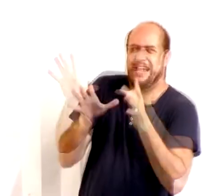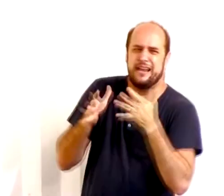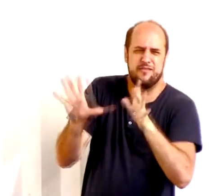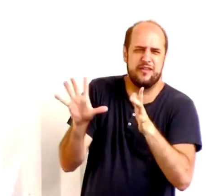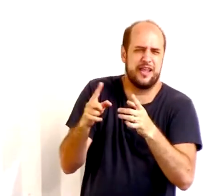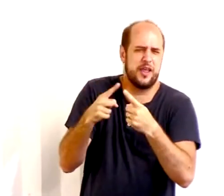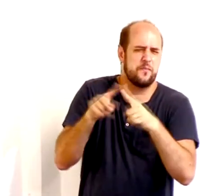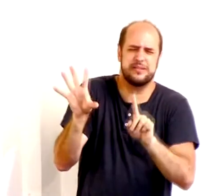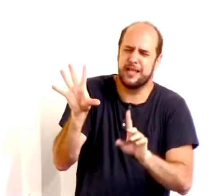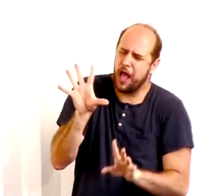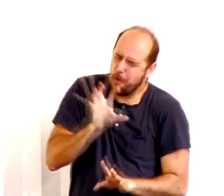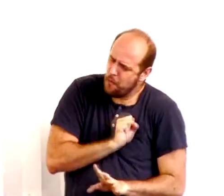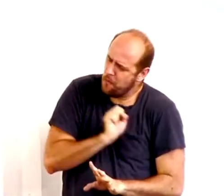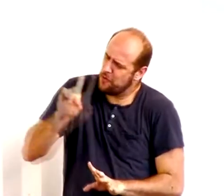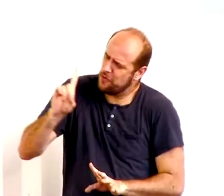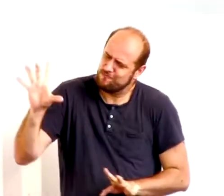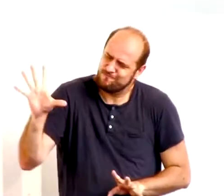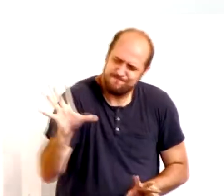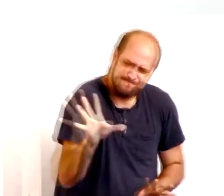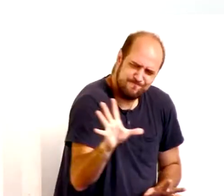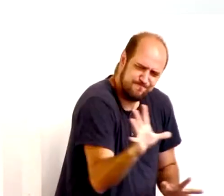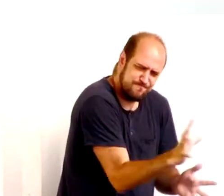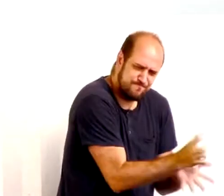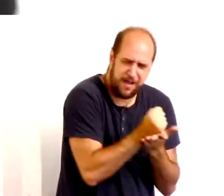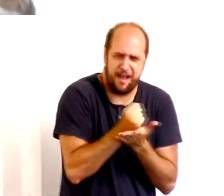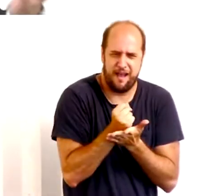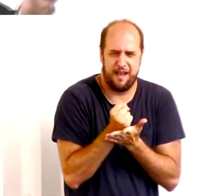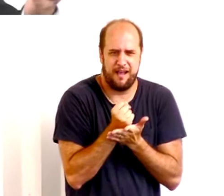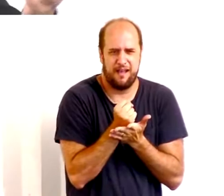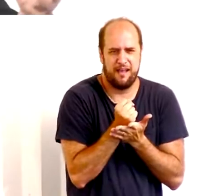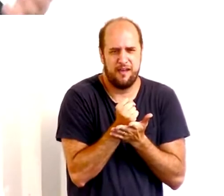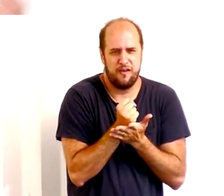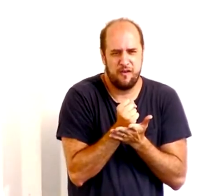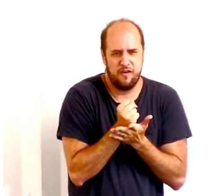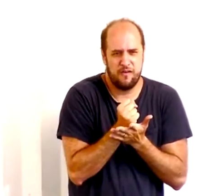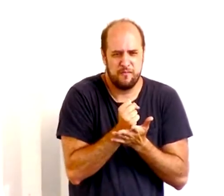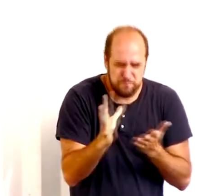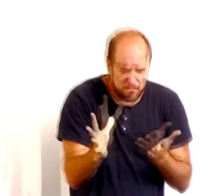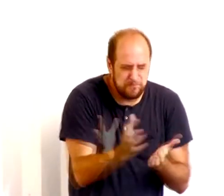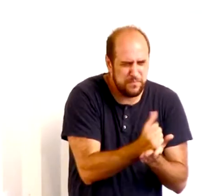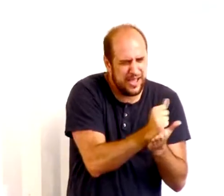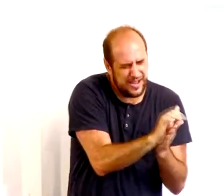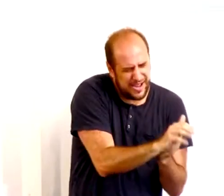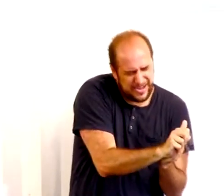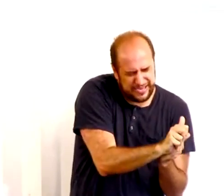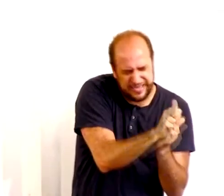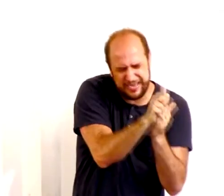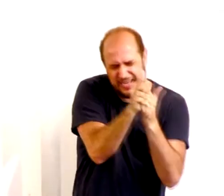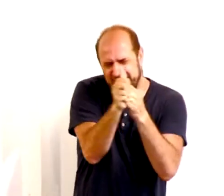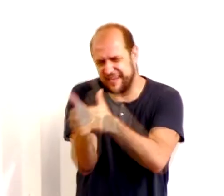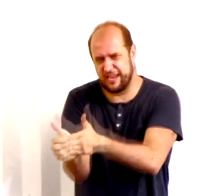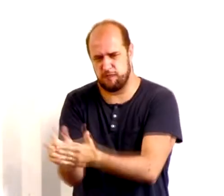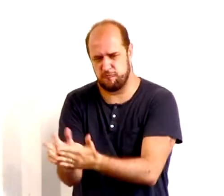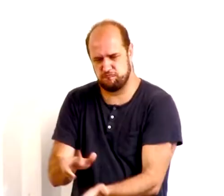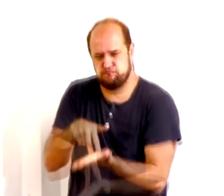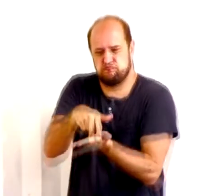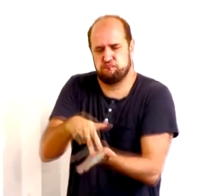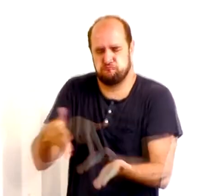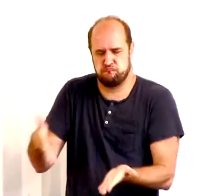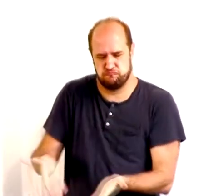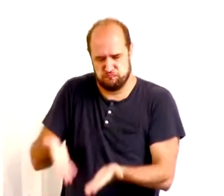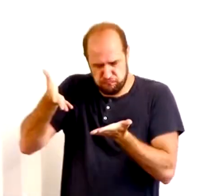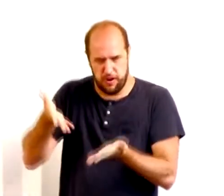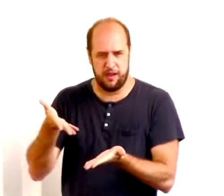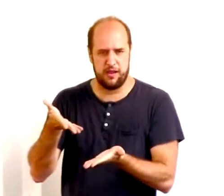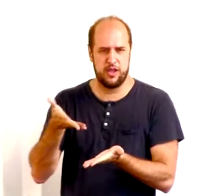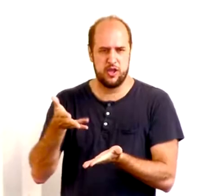apanhado muitas vezes, e então Deus o toma, o levanta. Ele nem consegue andar, mas Deus o toma, o levanta com a sua mão